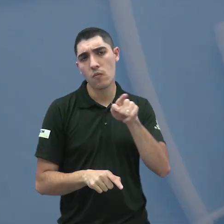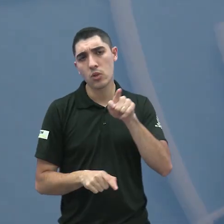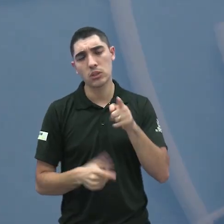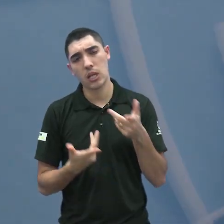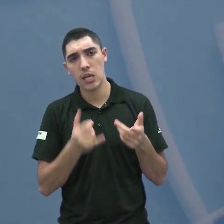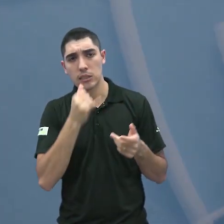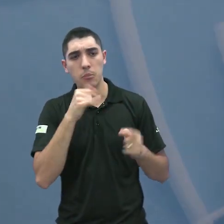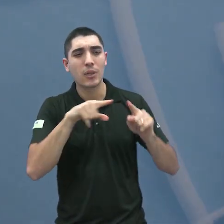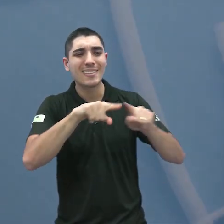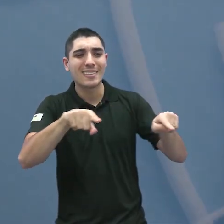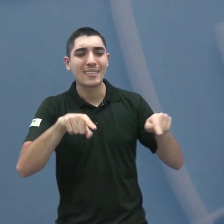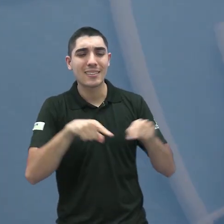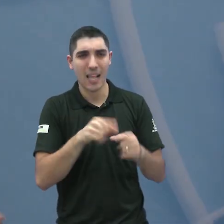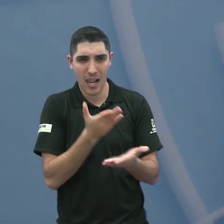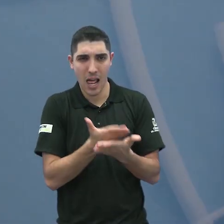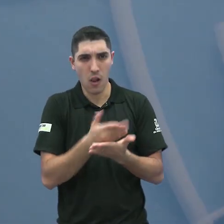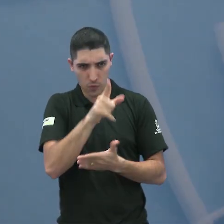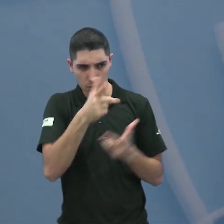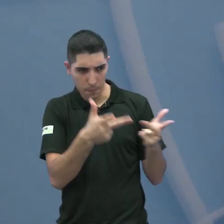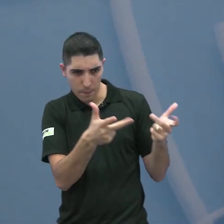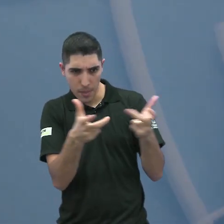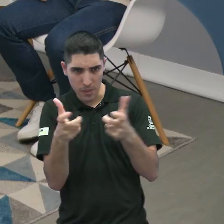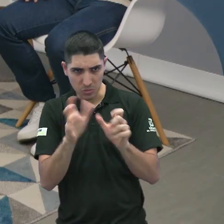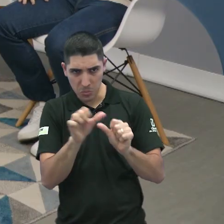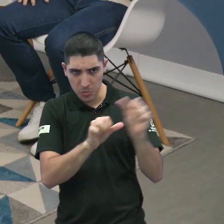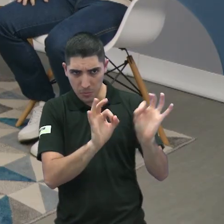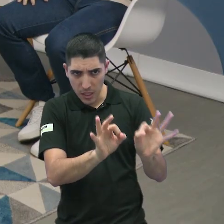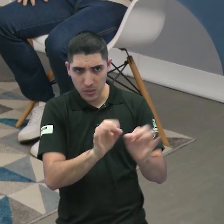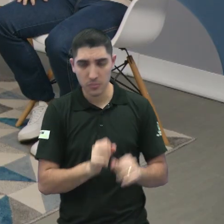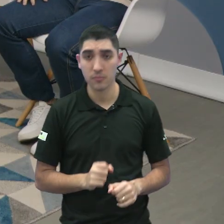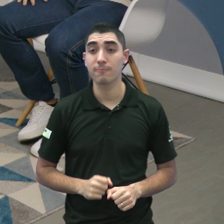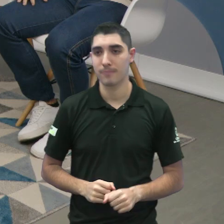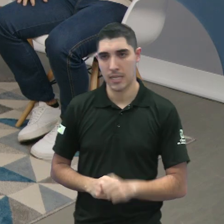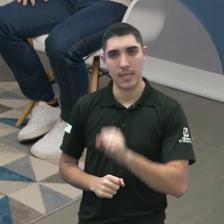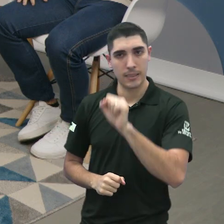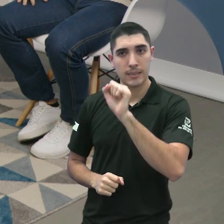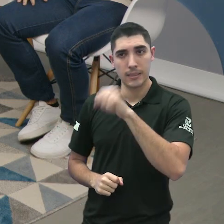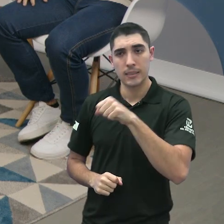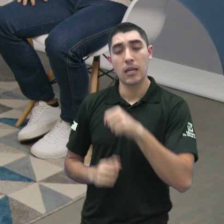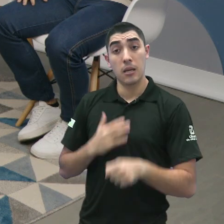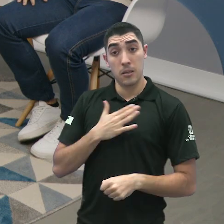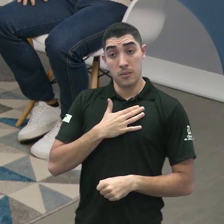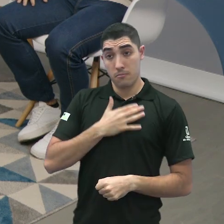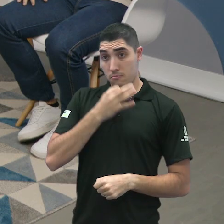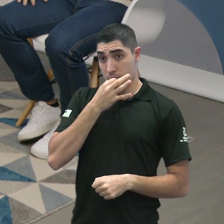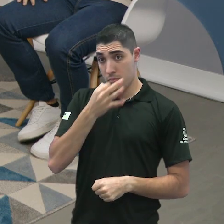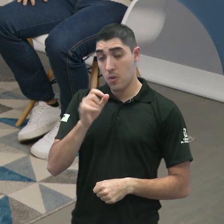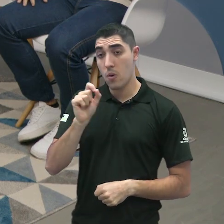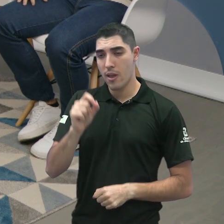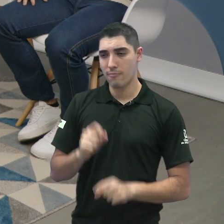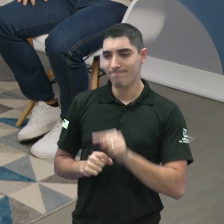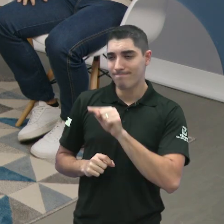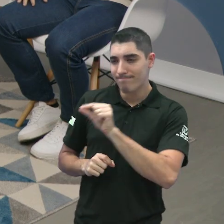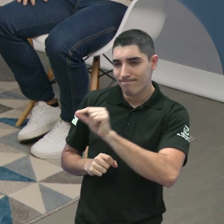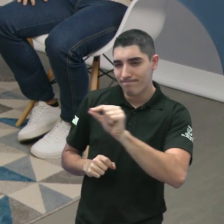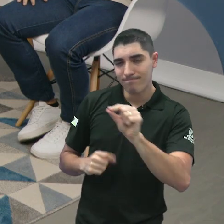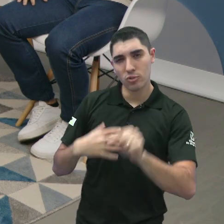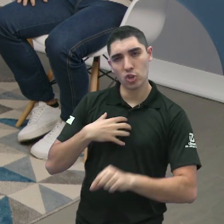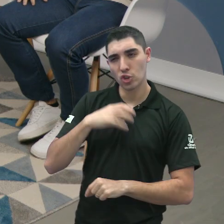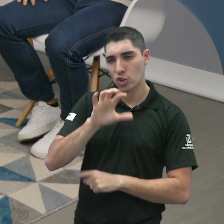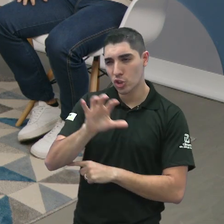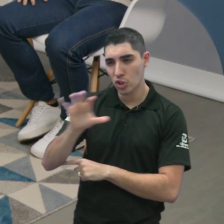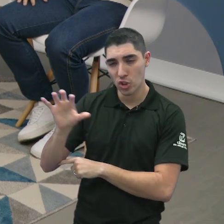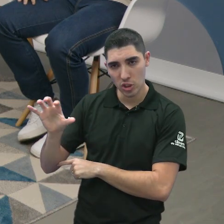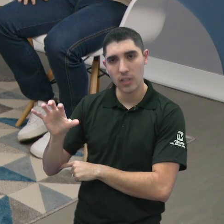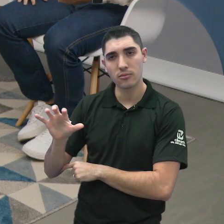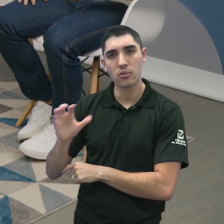é uma coisa que você tem percebido? Sim, exatamente. Eu acho que esses modelos, né, eles tendem a